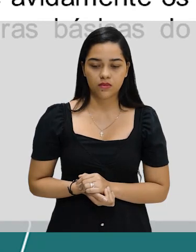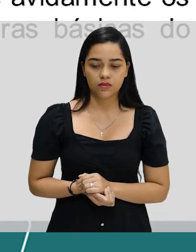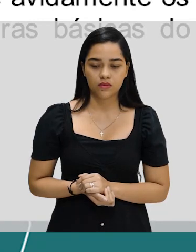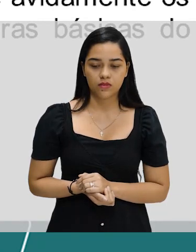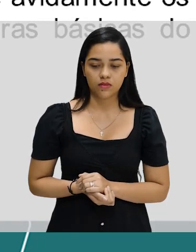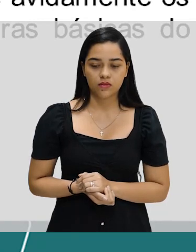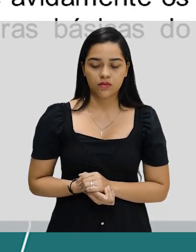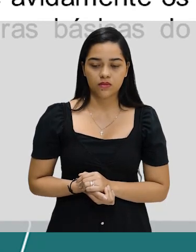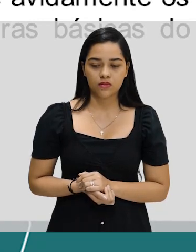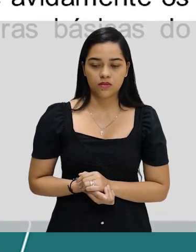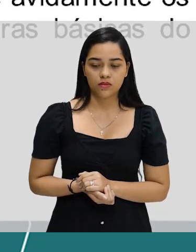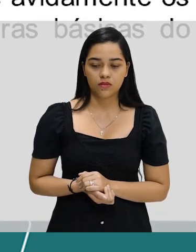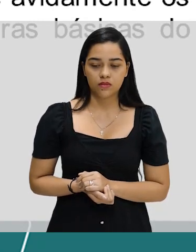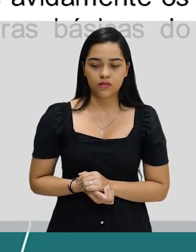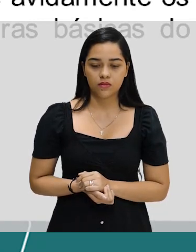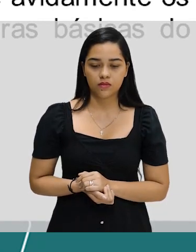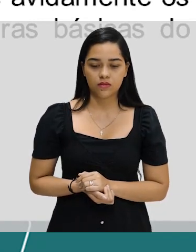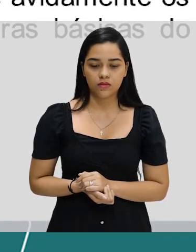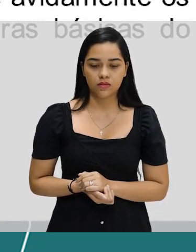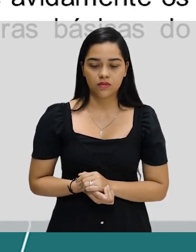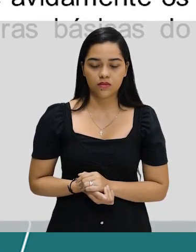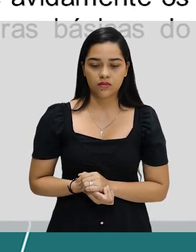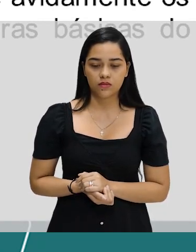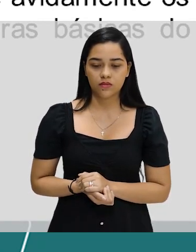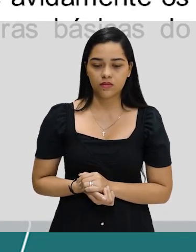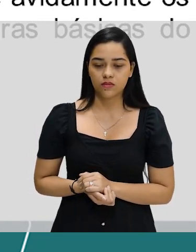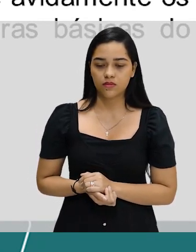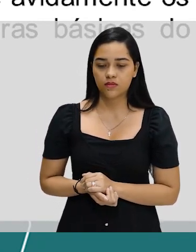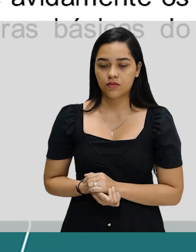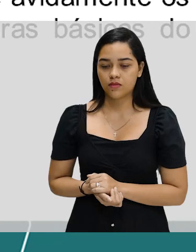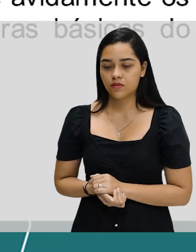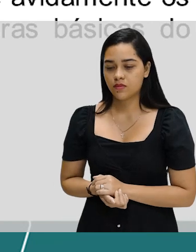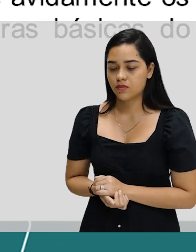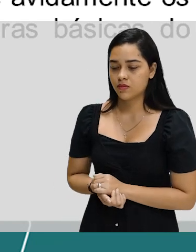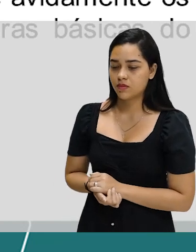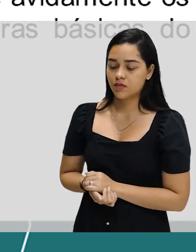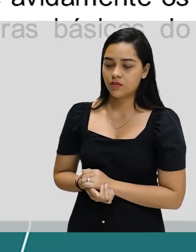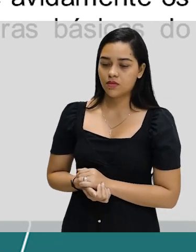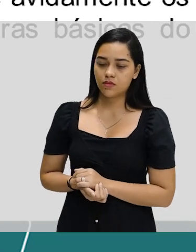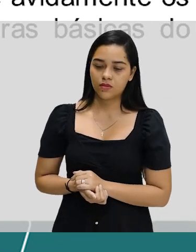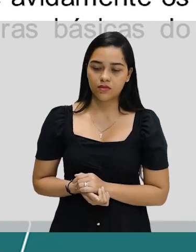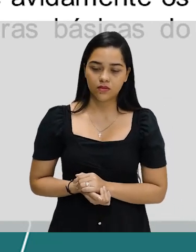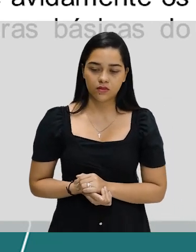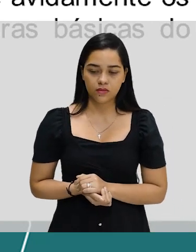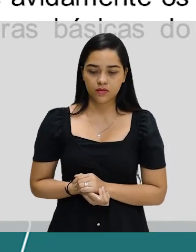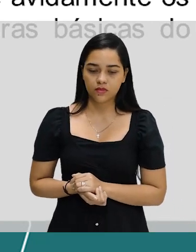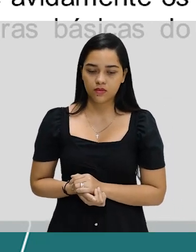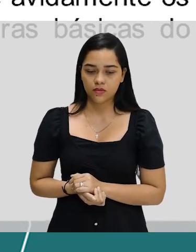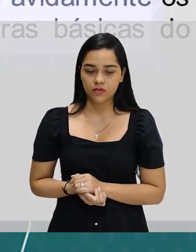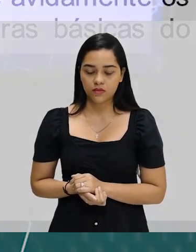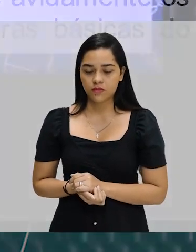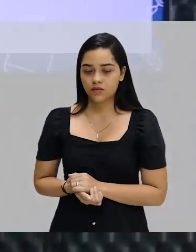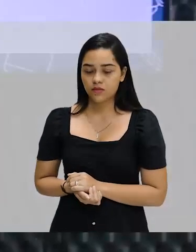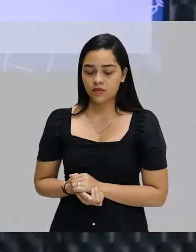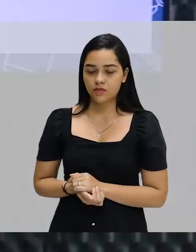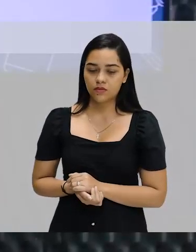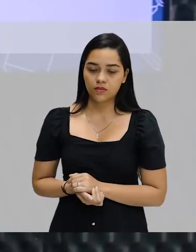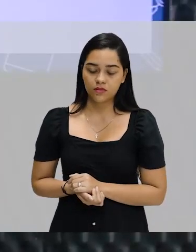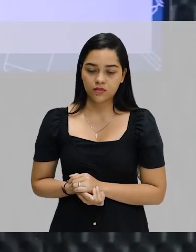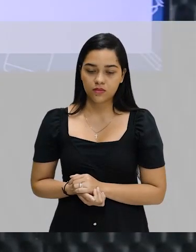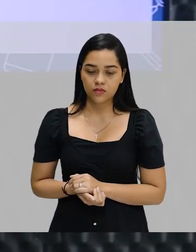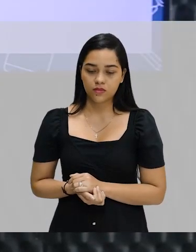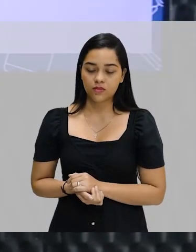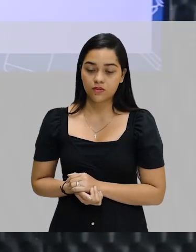público que consome avidamente os fascículos e livros do professor Pasquale, em que as regras básicas do idioma